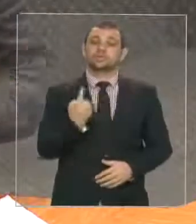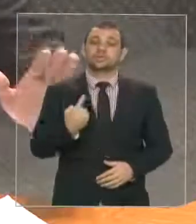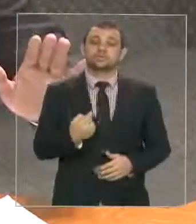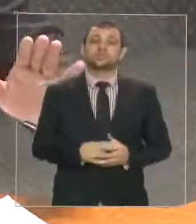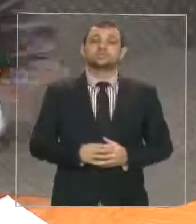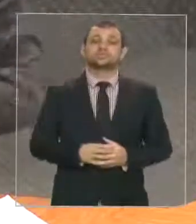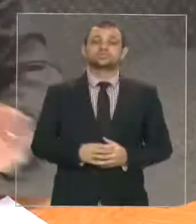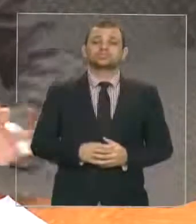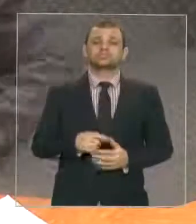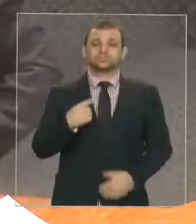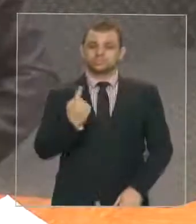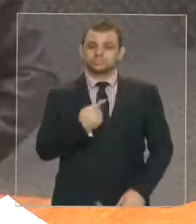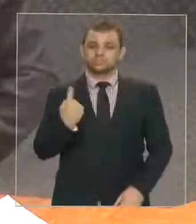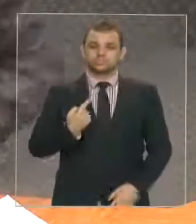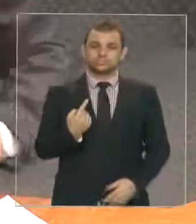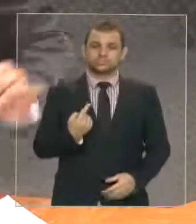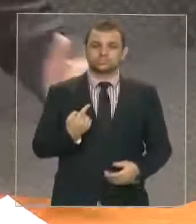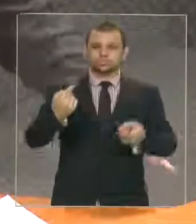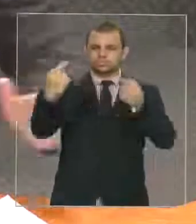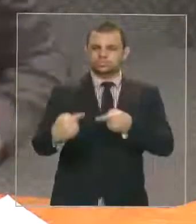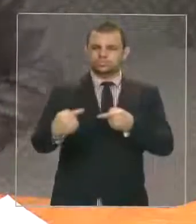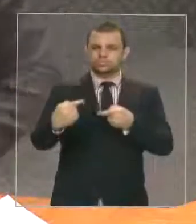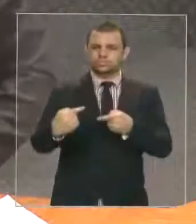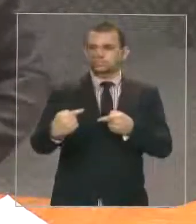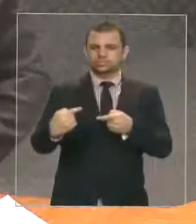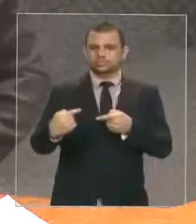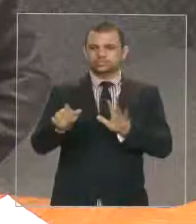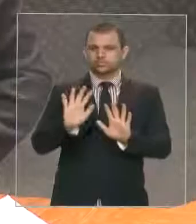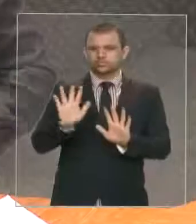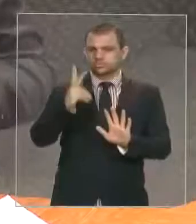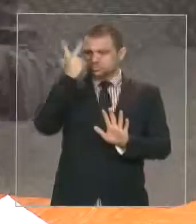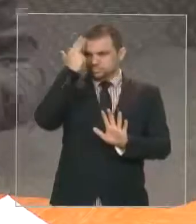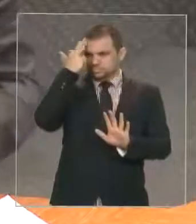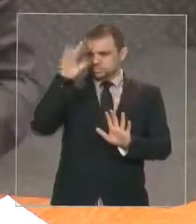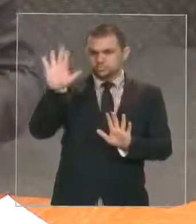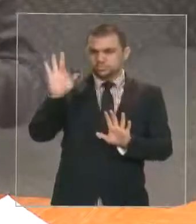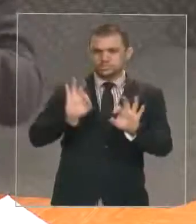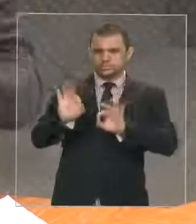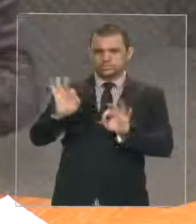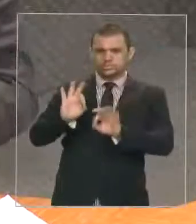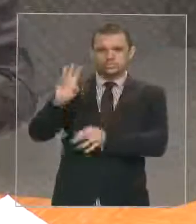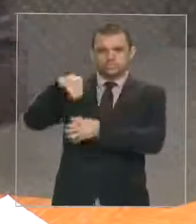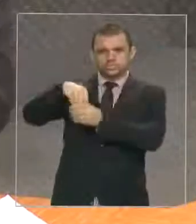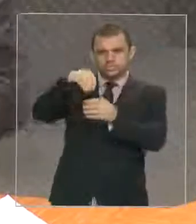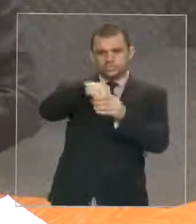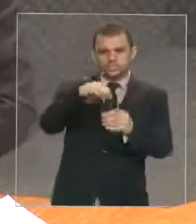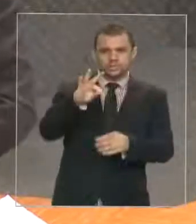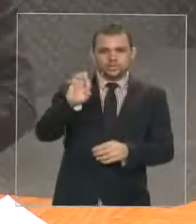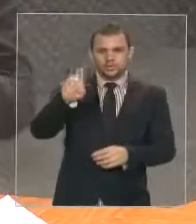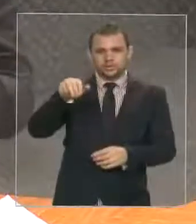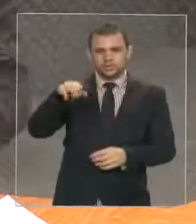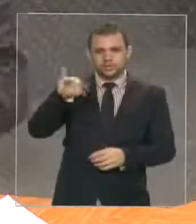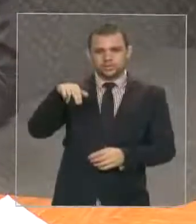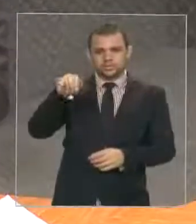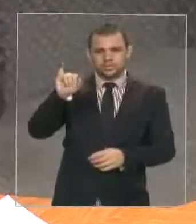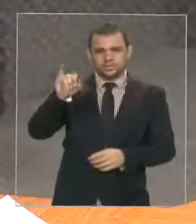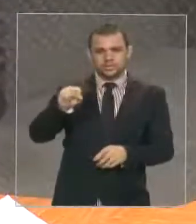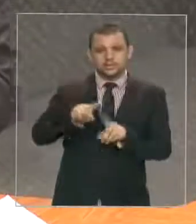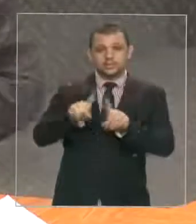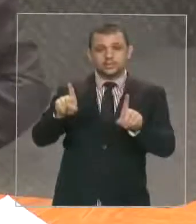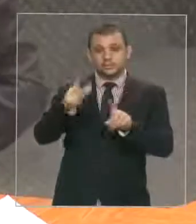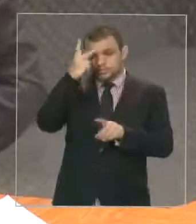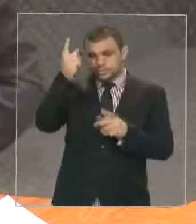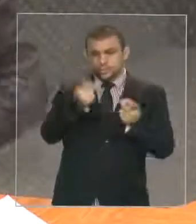em hipótese alguma, não somos contra a organização dos terminais, mas que os ambulantes possam trabalhar, possam exercer a